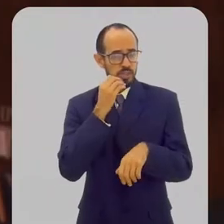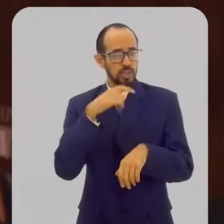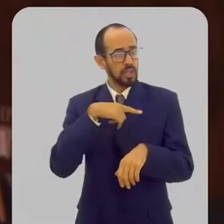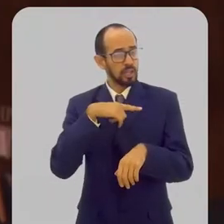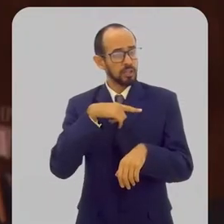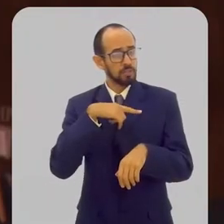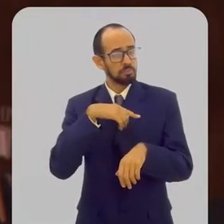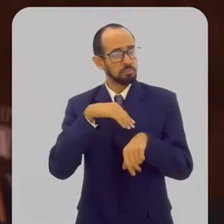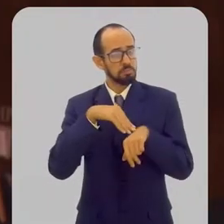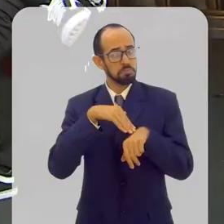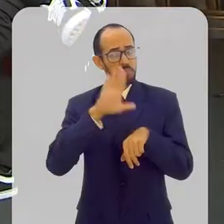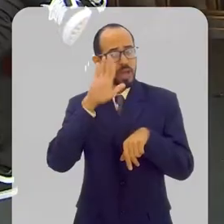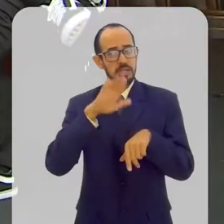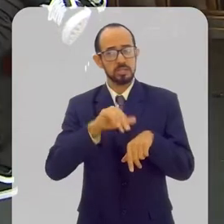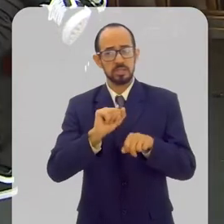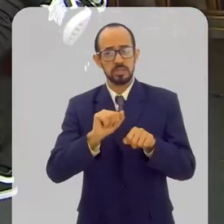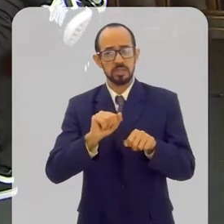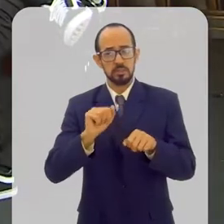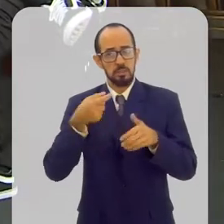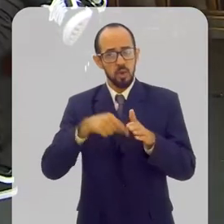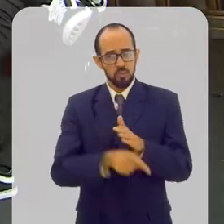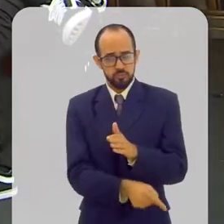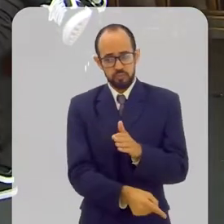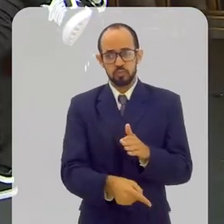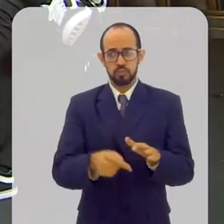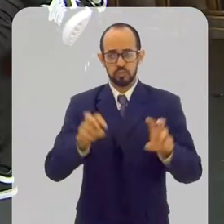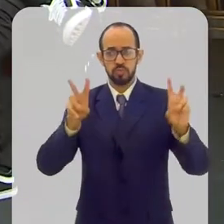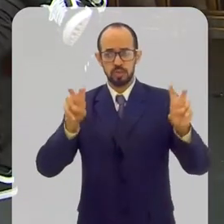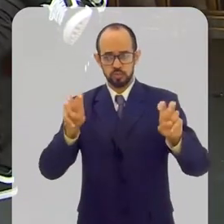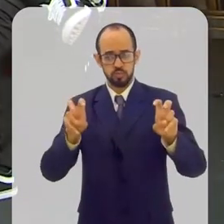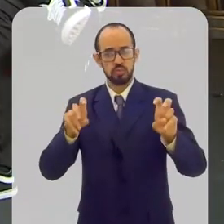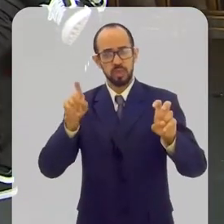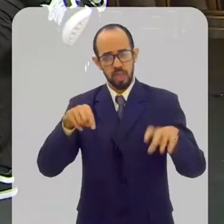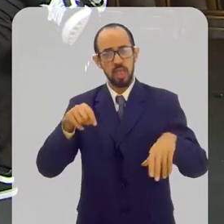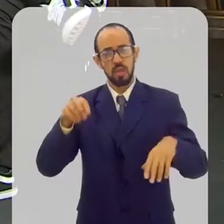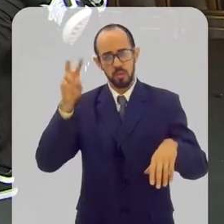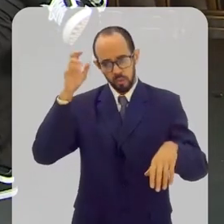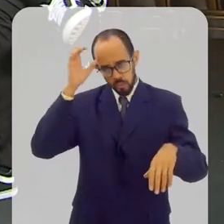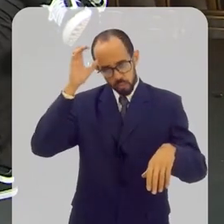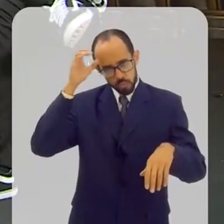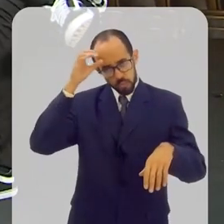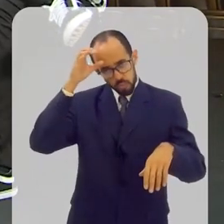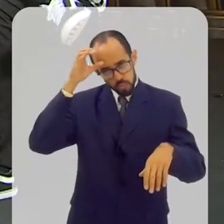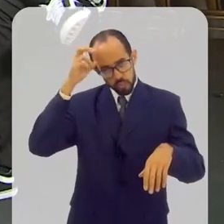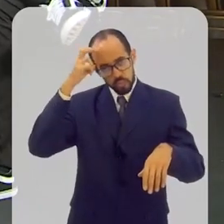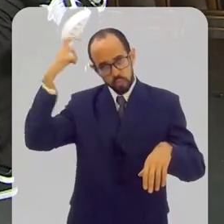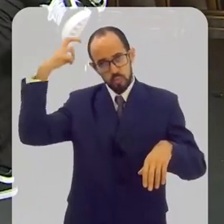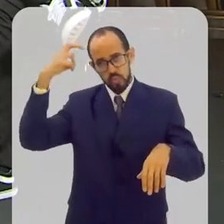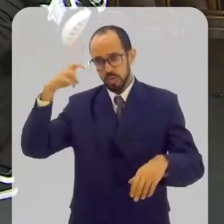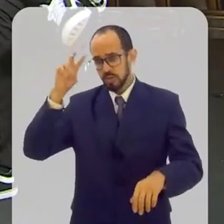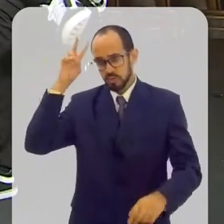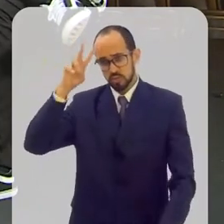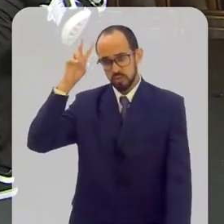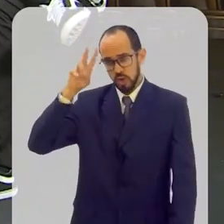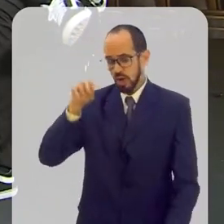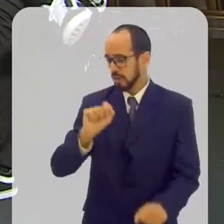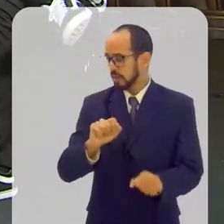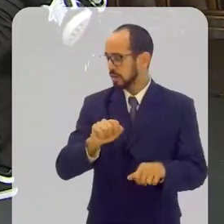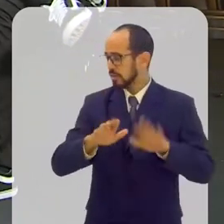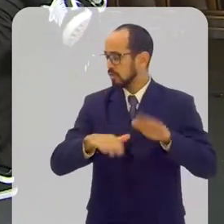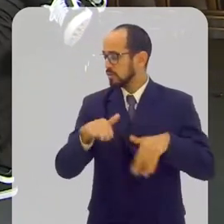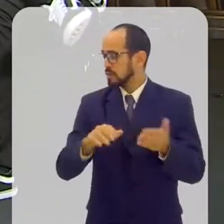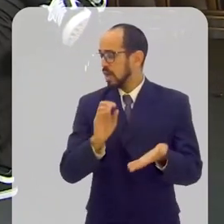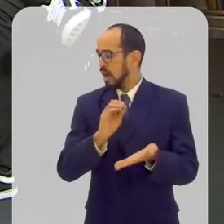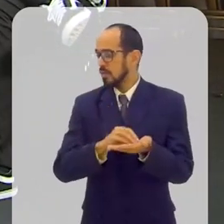também, sabe? Aprofundar mesmo no assunto. Acho que é cultura, é história. Acho que talvez a falta de conhecimento faça com que as